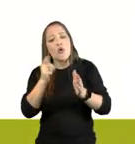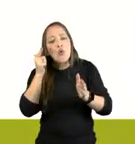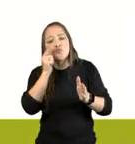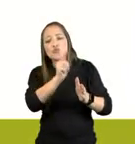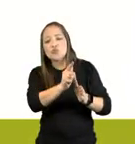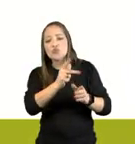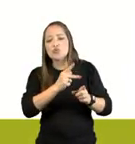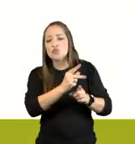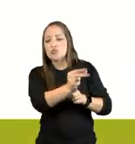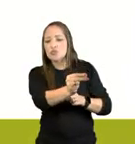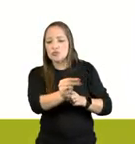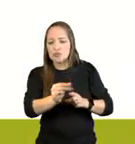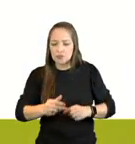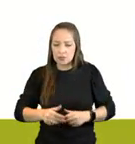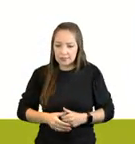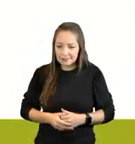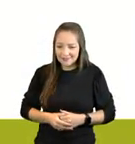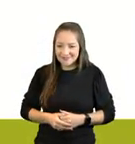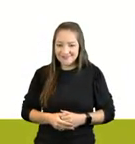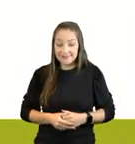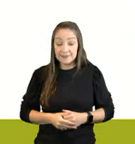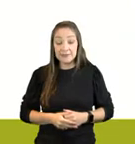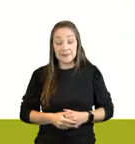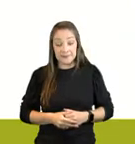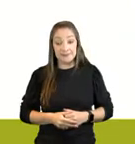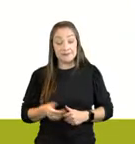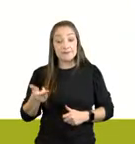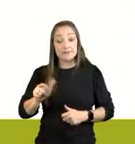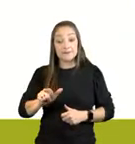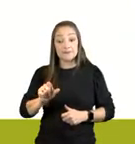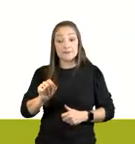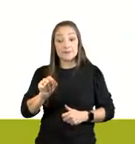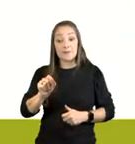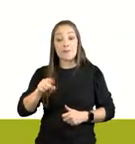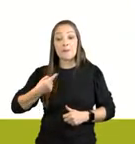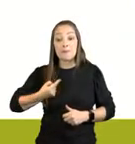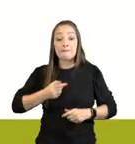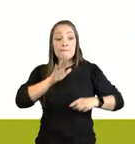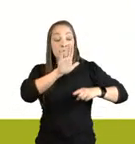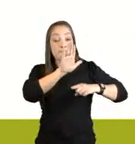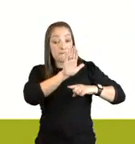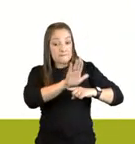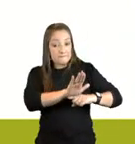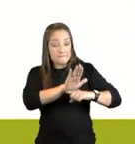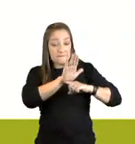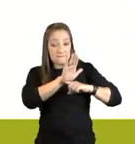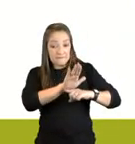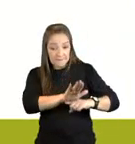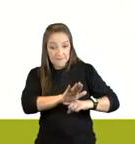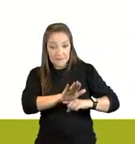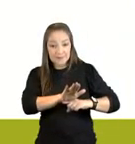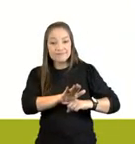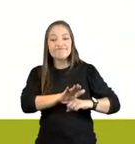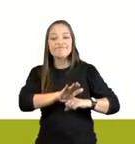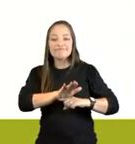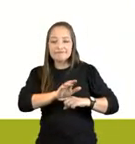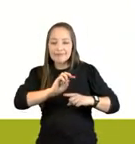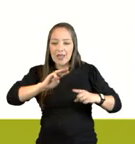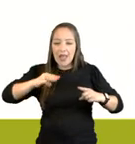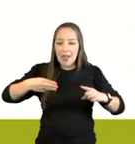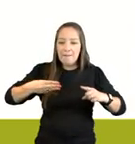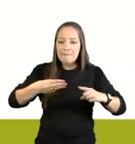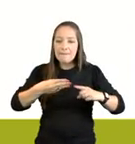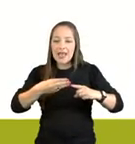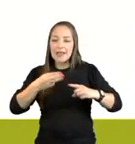causa disso. Ainda mais, outra coisa, a gente auxilia a alinhamento de metas com sonhos.